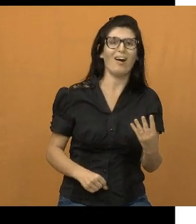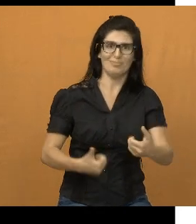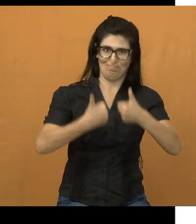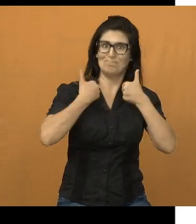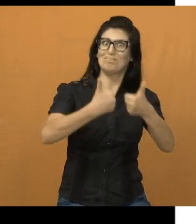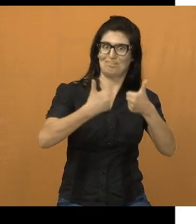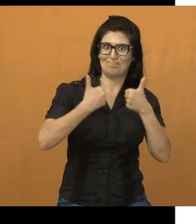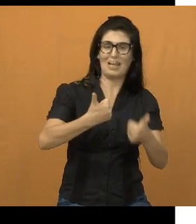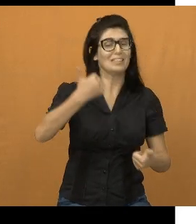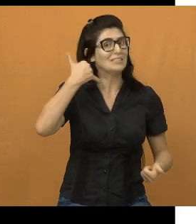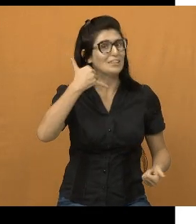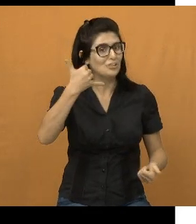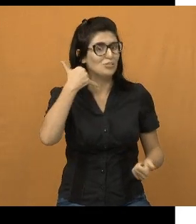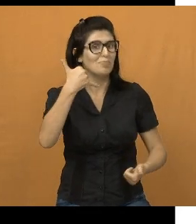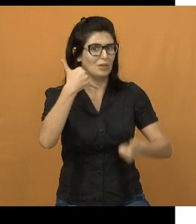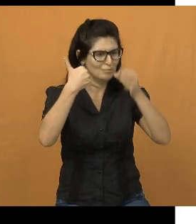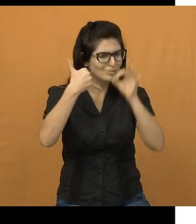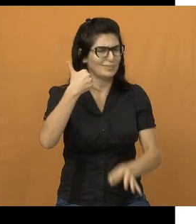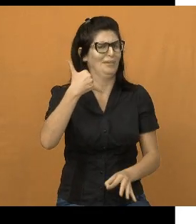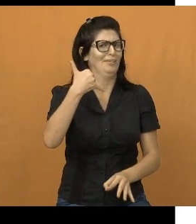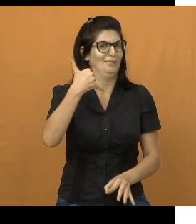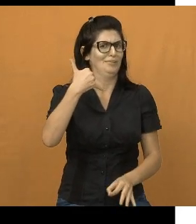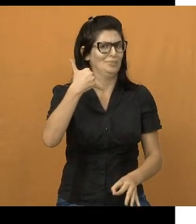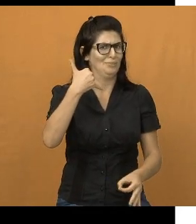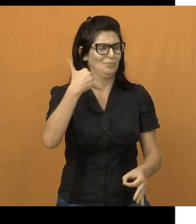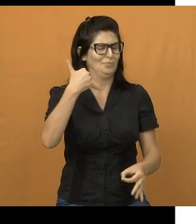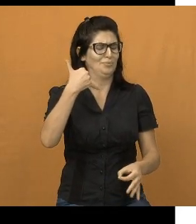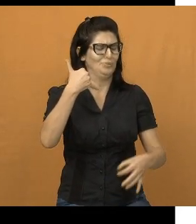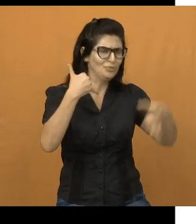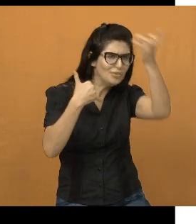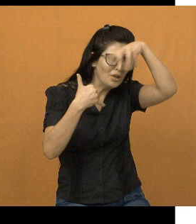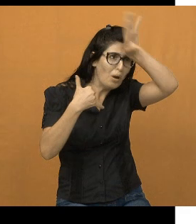bastante expressiva nesse número.